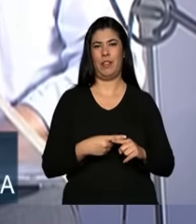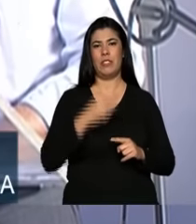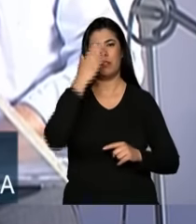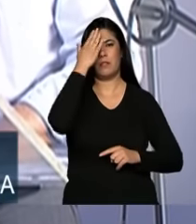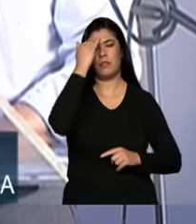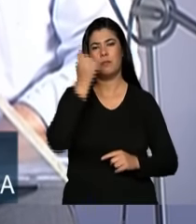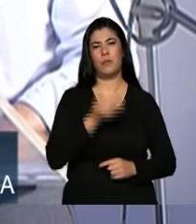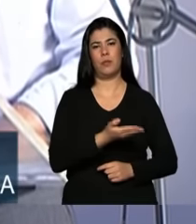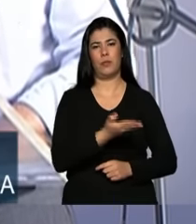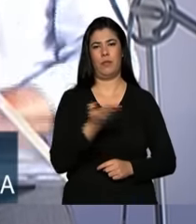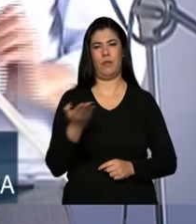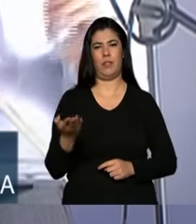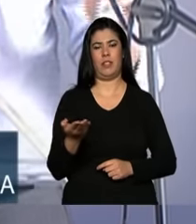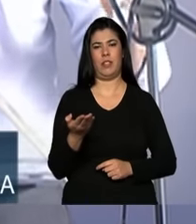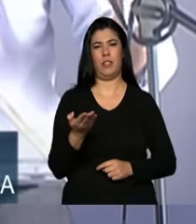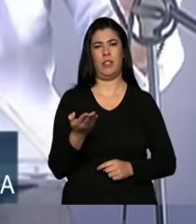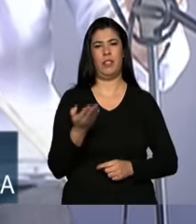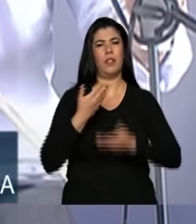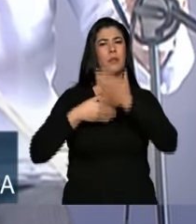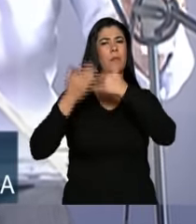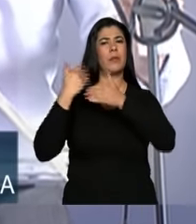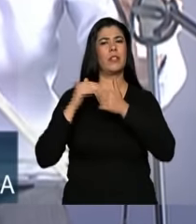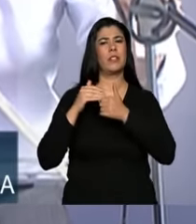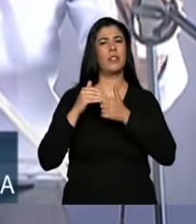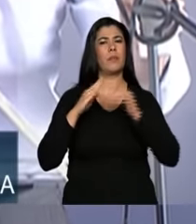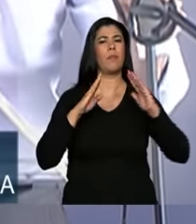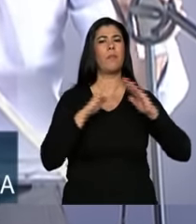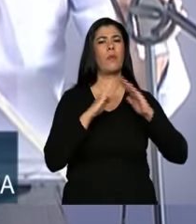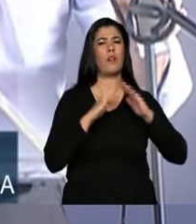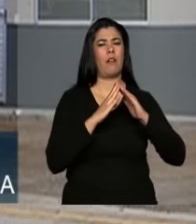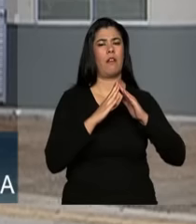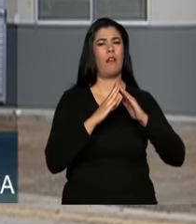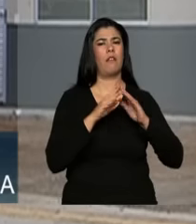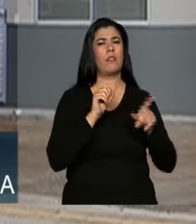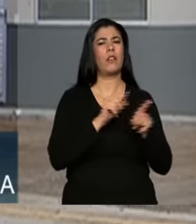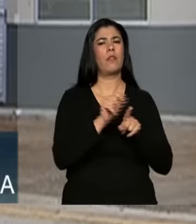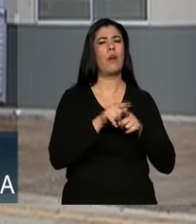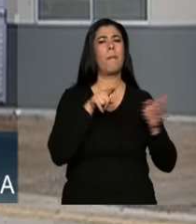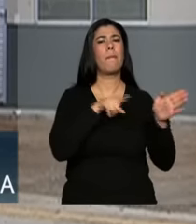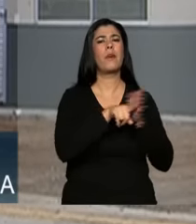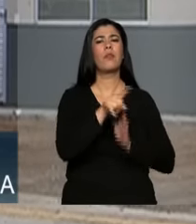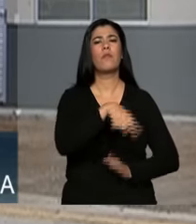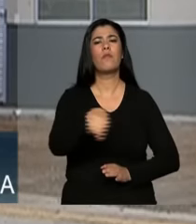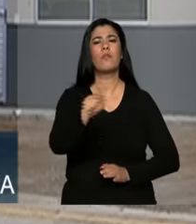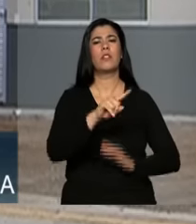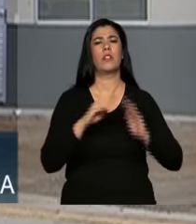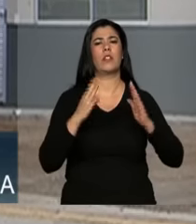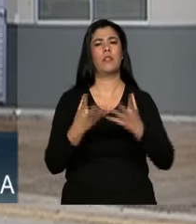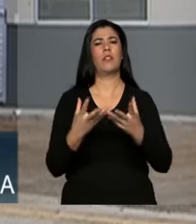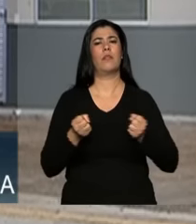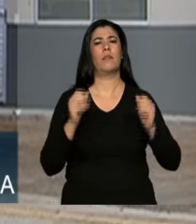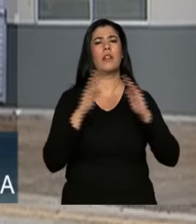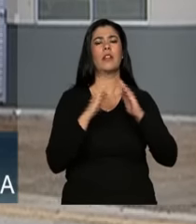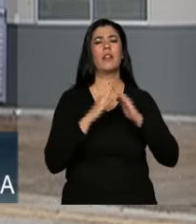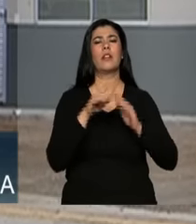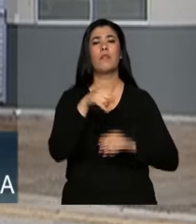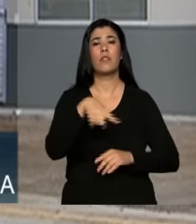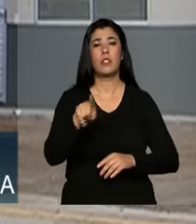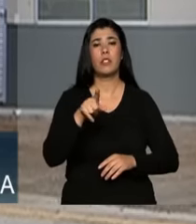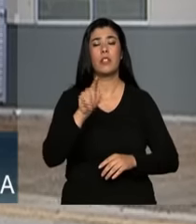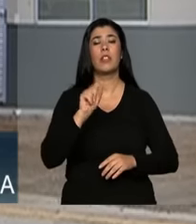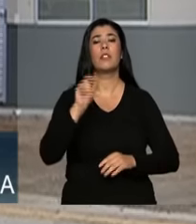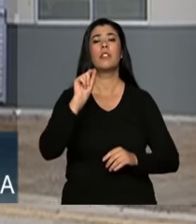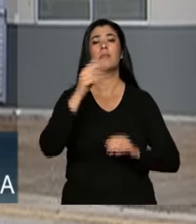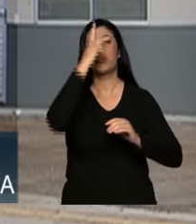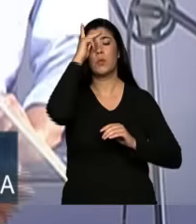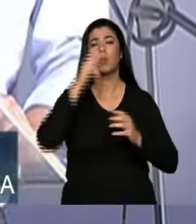parte vivia de aluguel. E aí eu queria perguntar só quem vai receber as casas. Quem vai receber, levanta